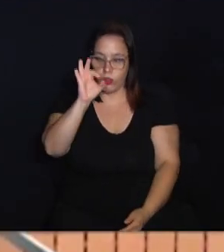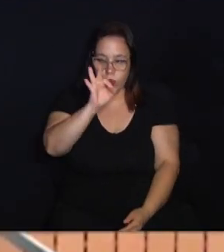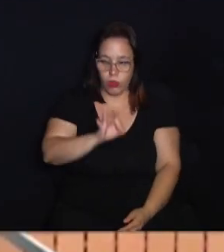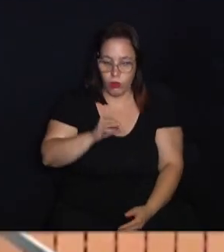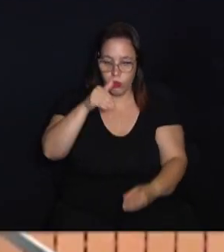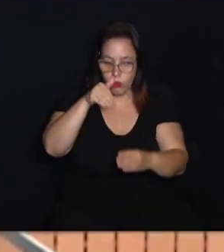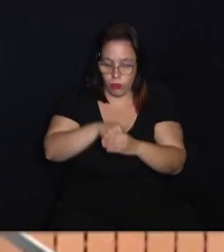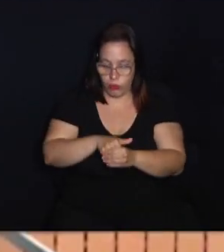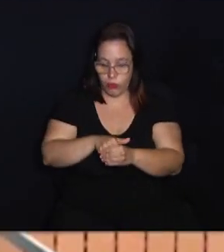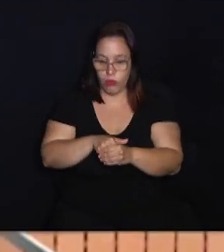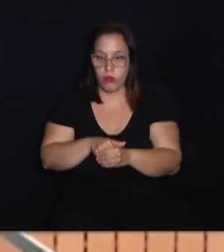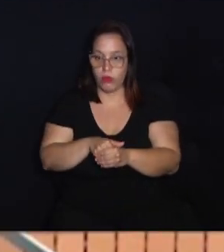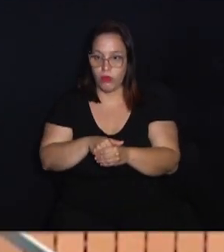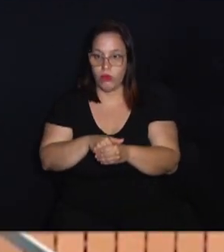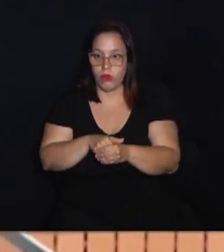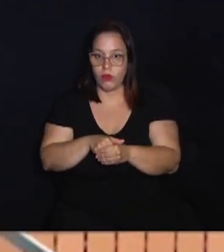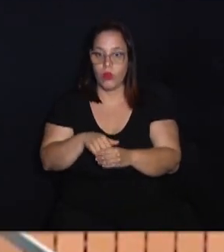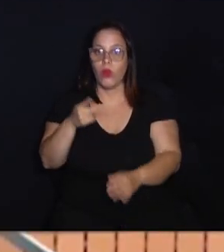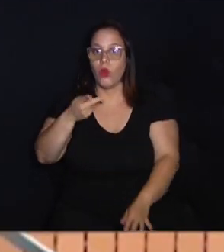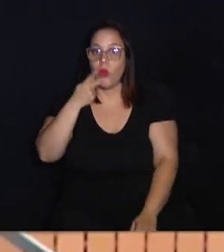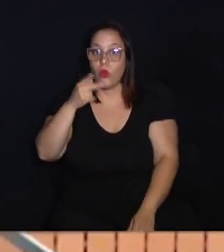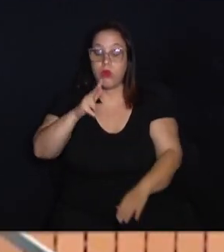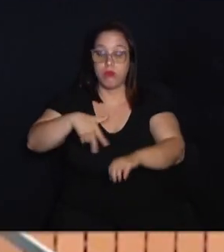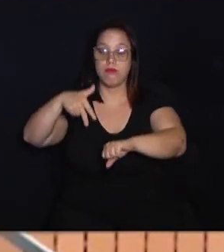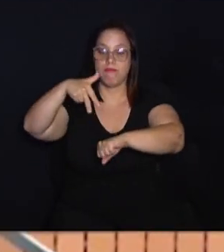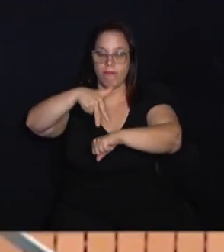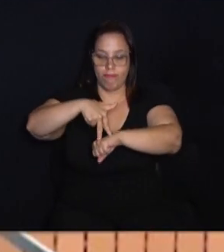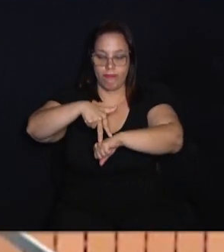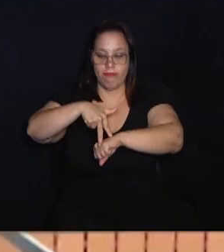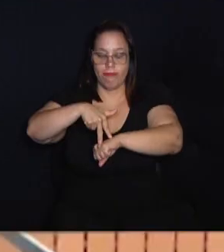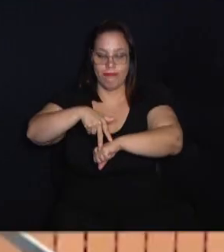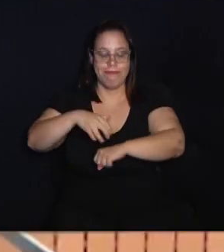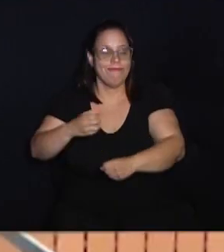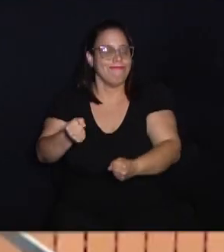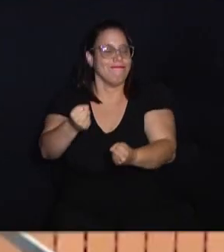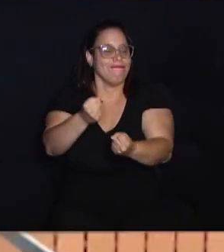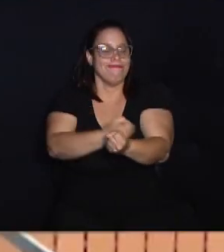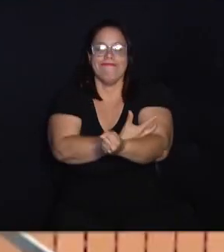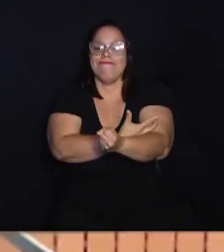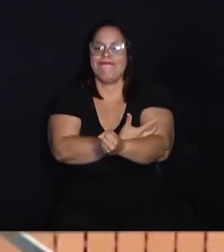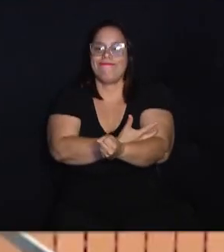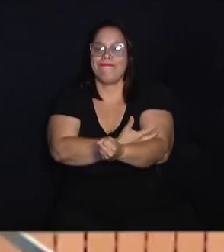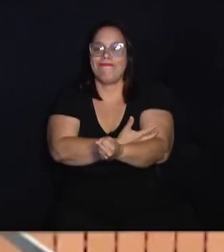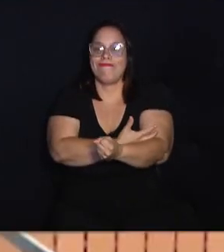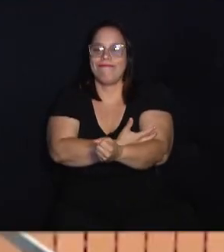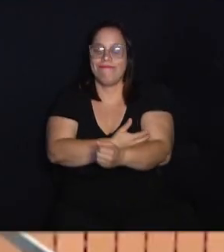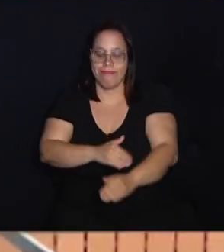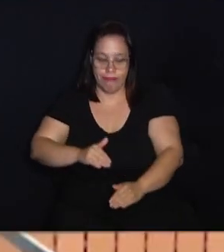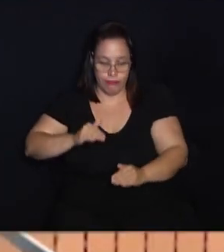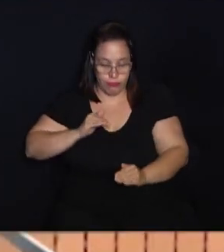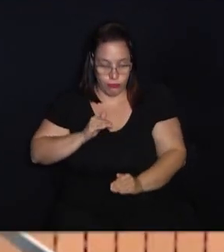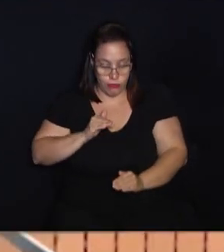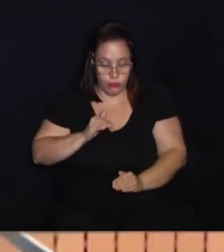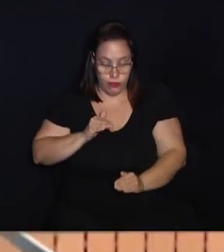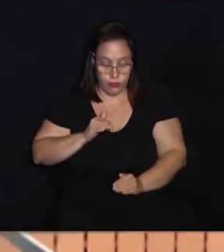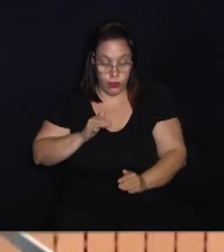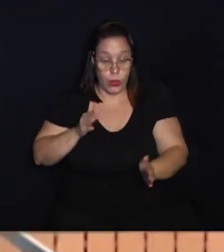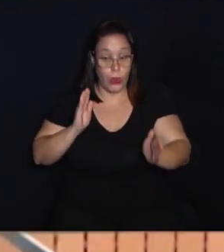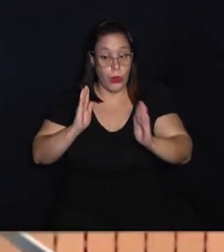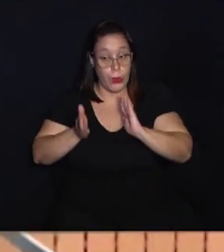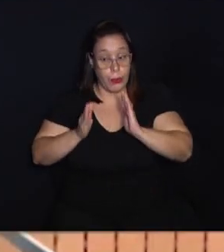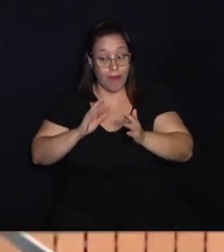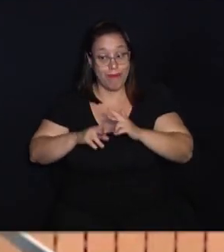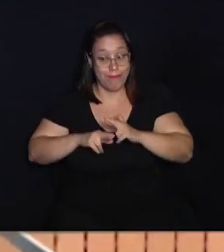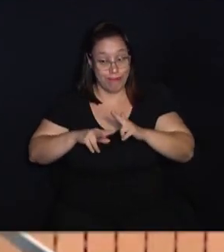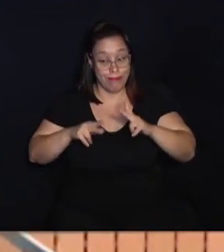dos votos válidos e falou na tribuna da sua emoção em ser empossado em um período bem